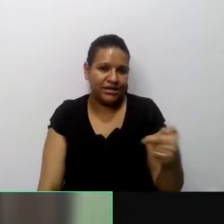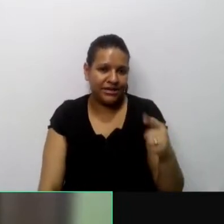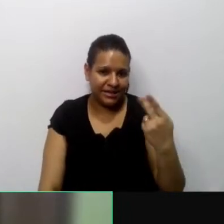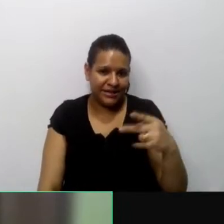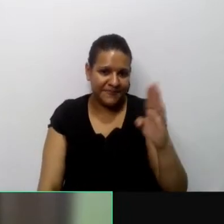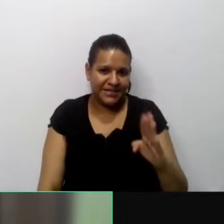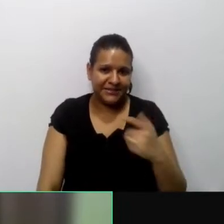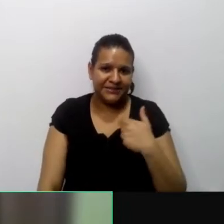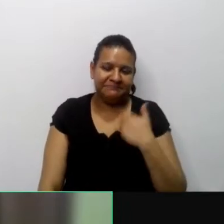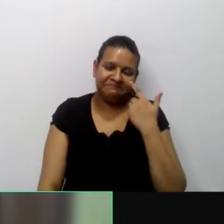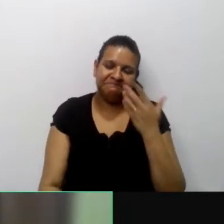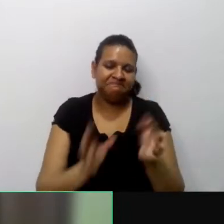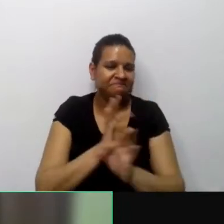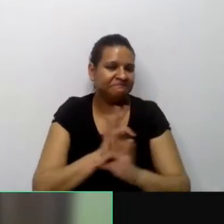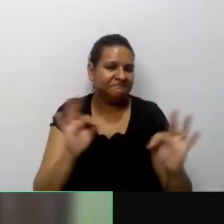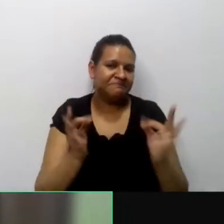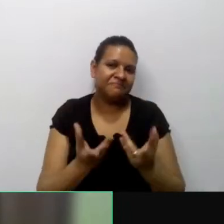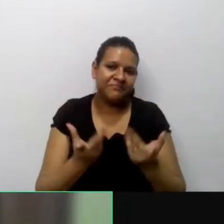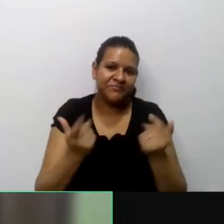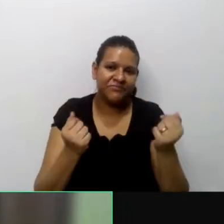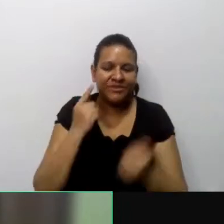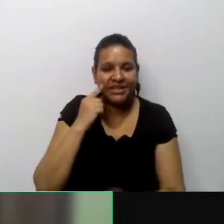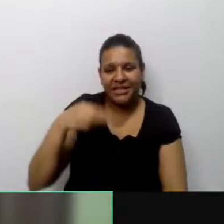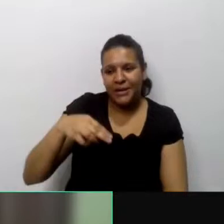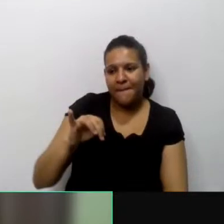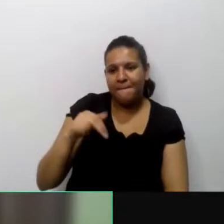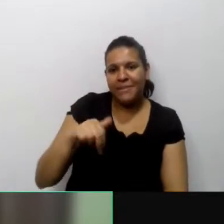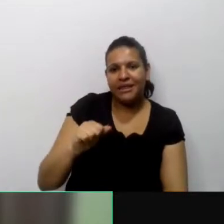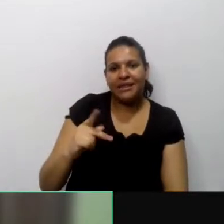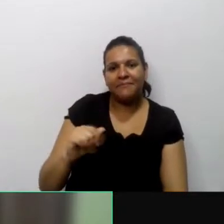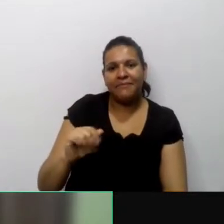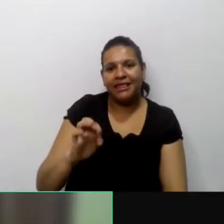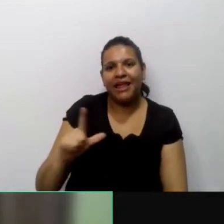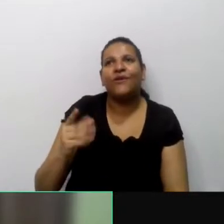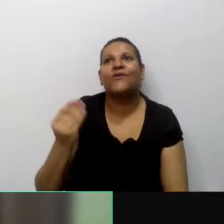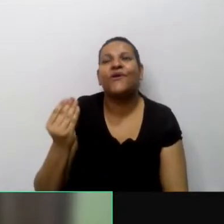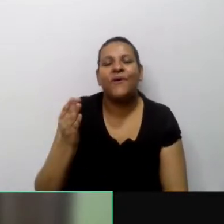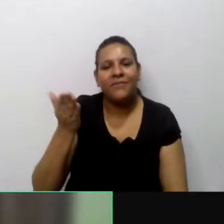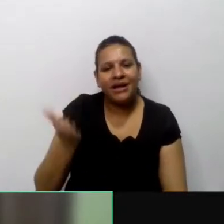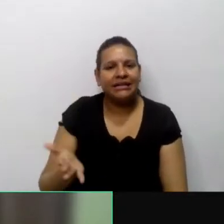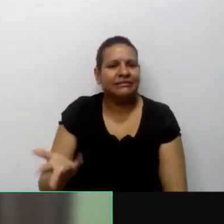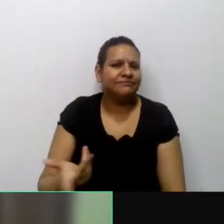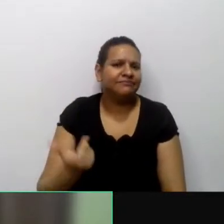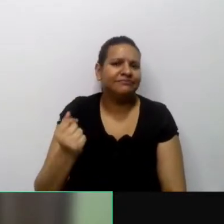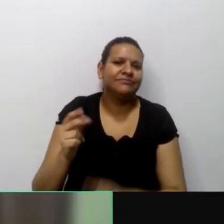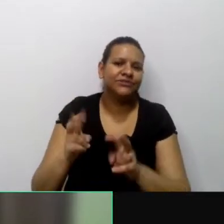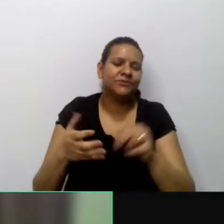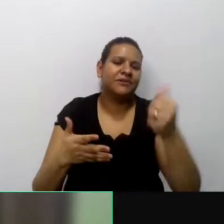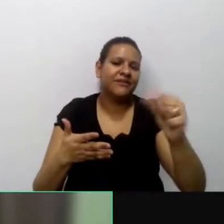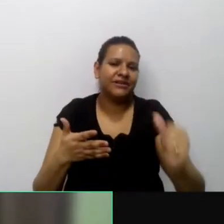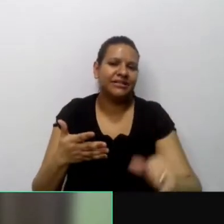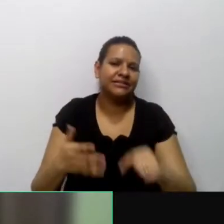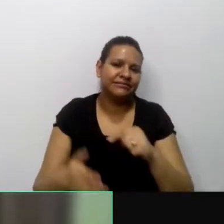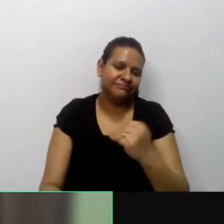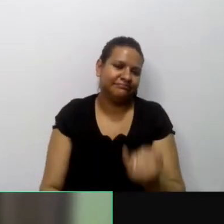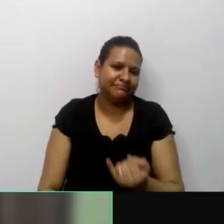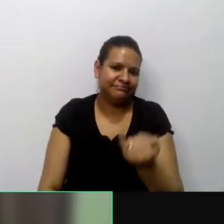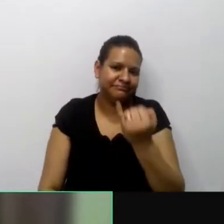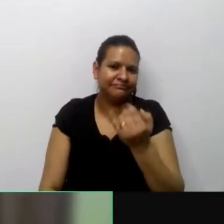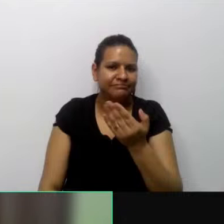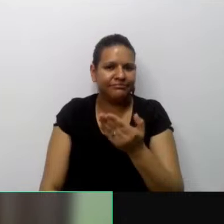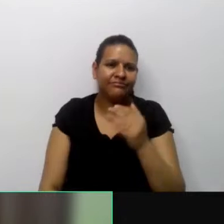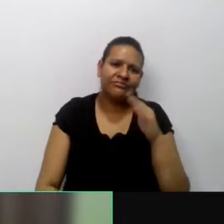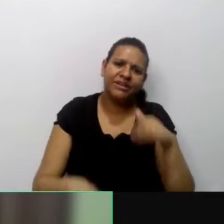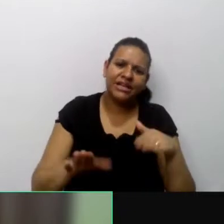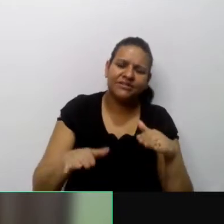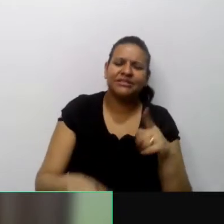ótimo, maravilhoso, né? Ter a Mina Patel, a professora Gladys Quevedo Camargo e tantos outros falando sobre avaliação, que é um tema tão importante e muitas vezes negligenciado,